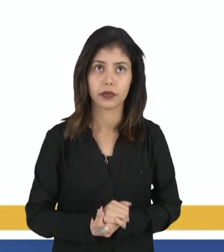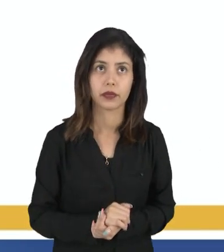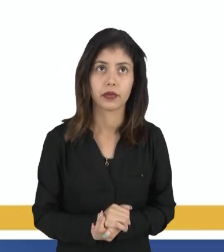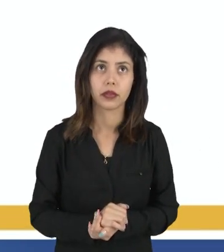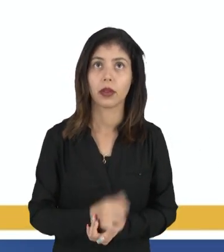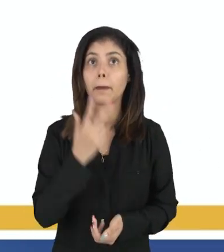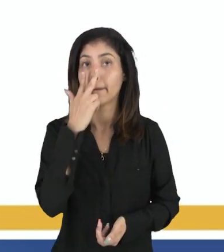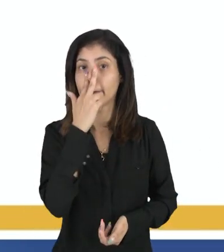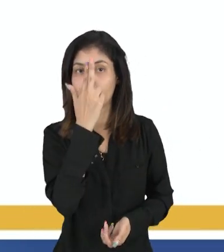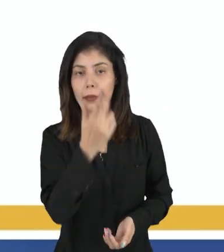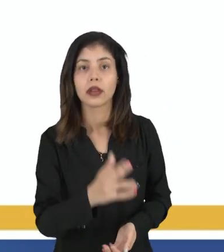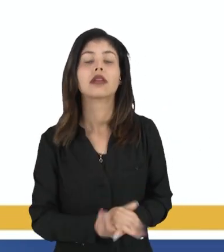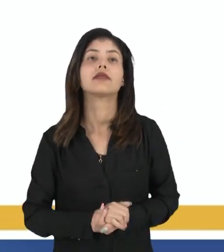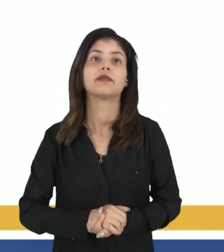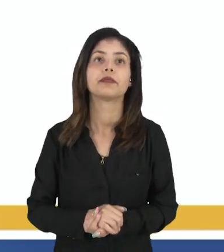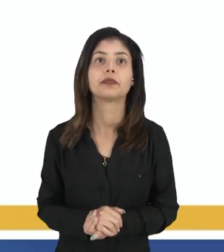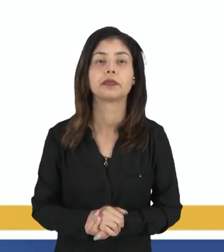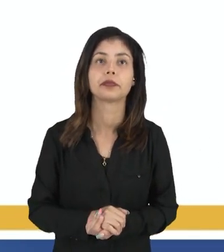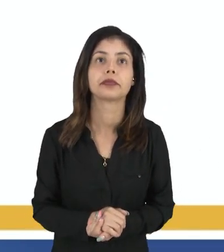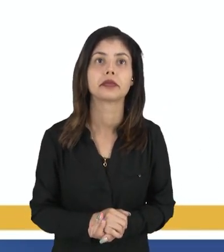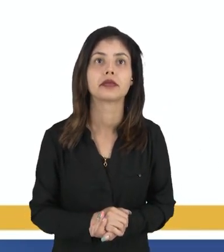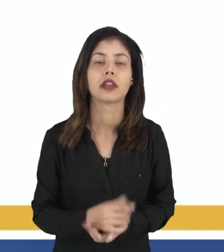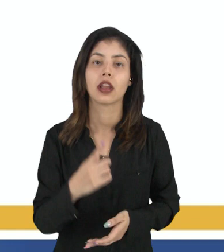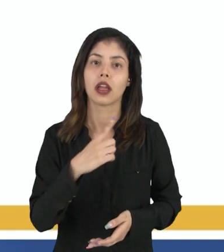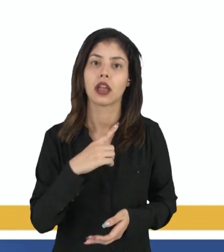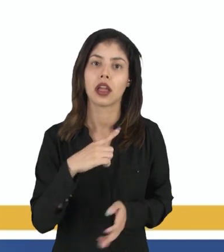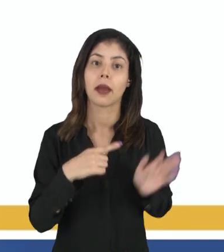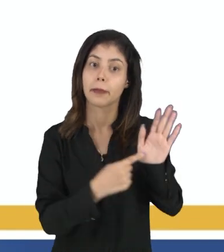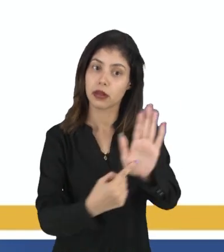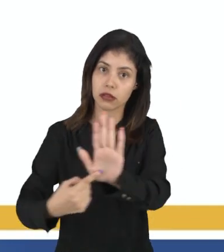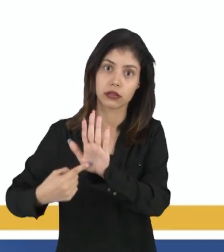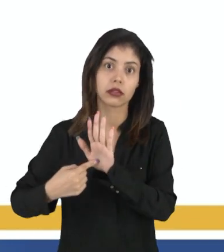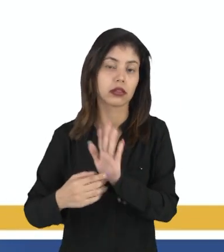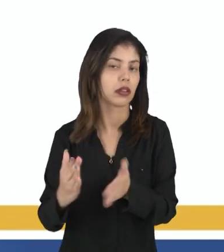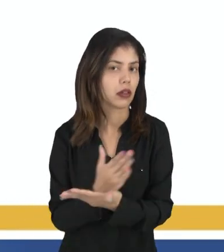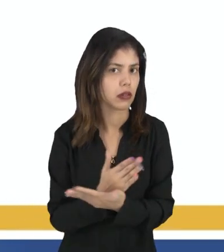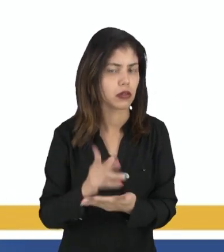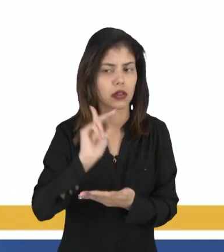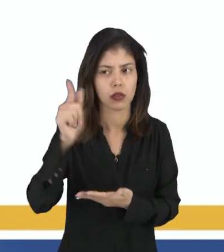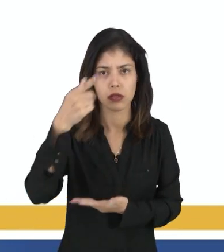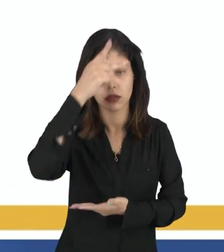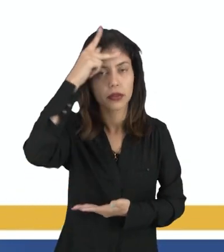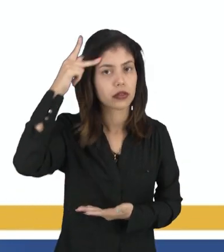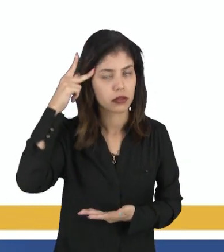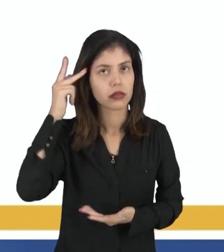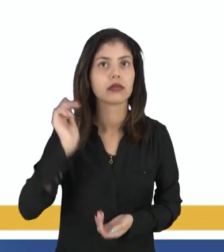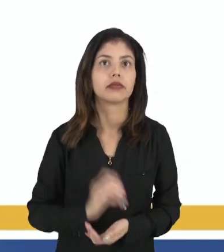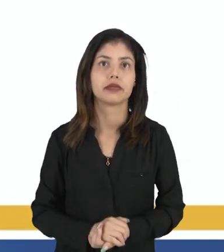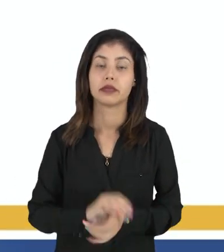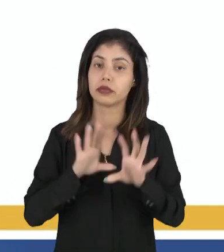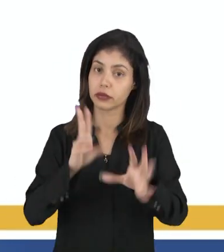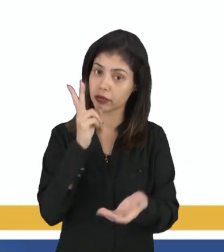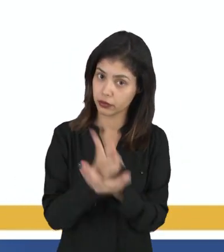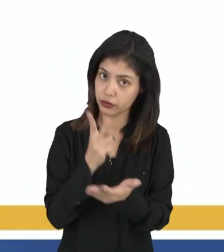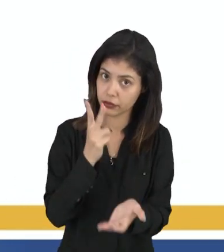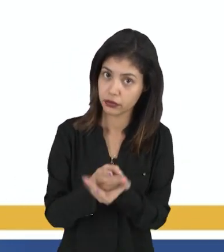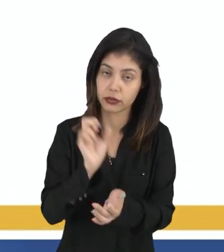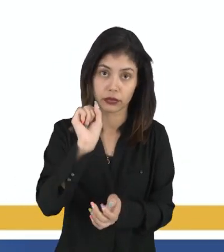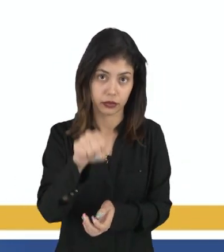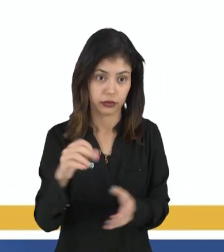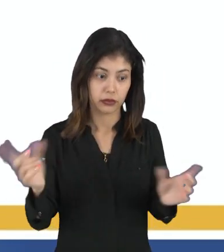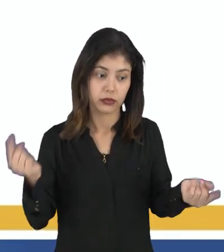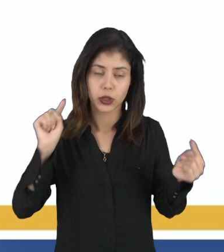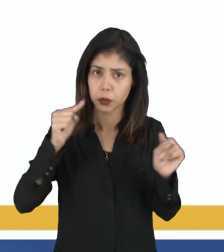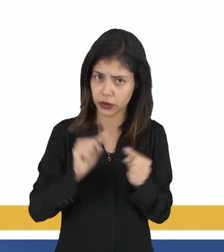eles aparentemente estão numa situação que eles estão apresentando algo para outras pessoas. Então, mesmo que eles